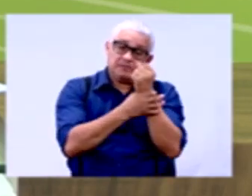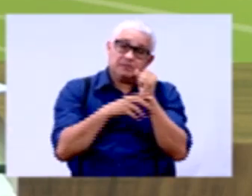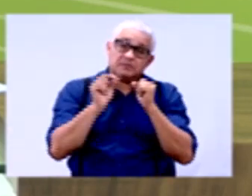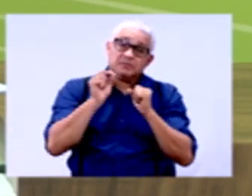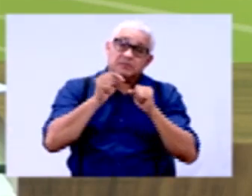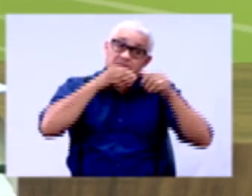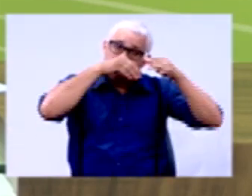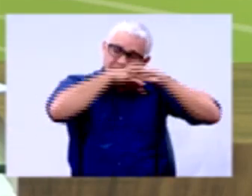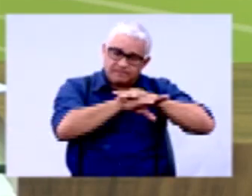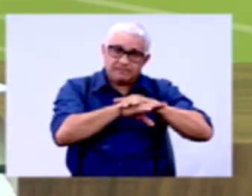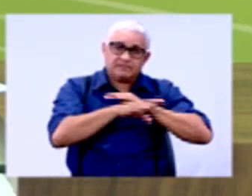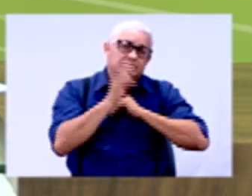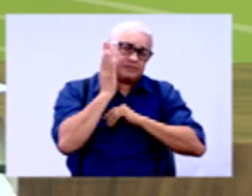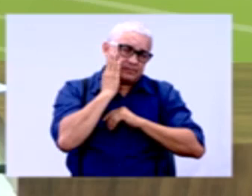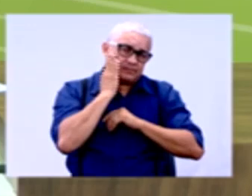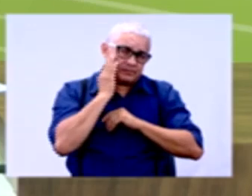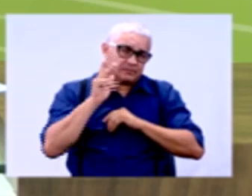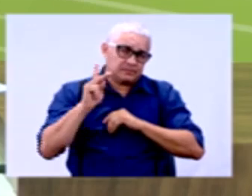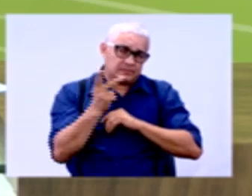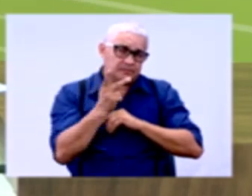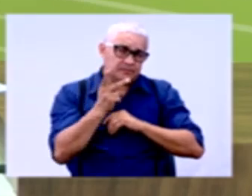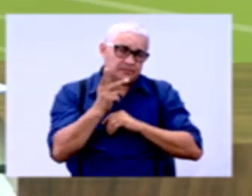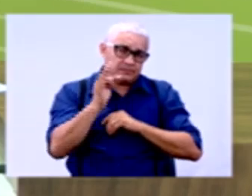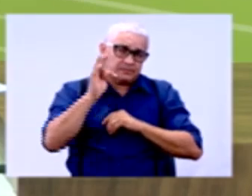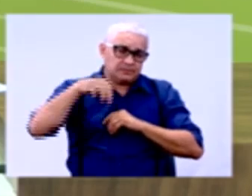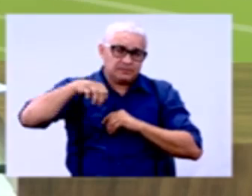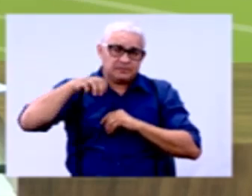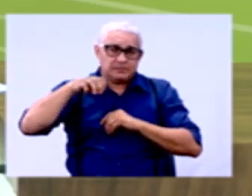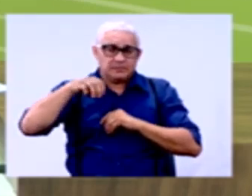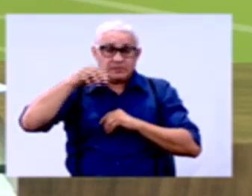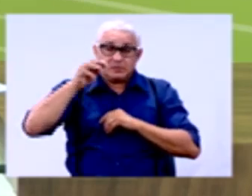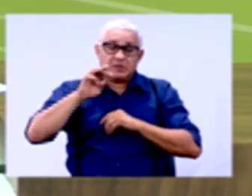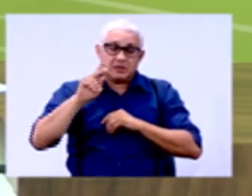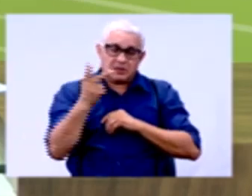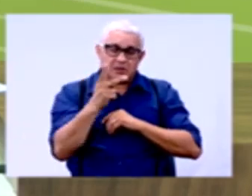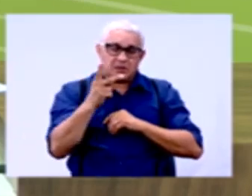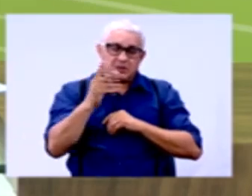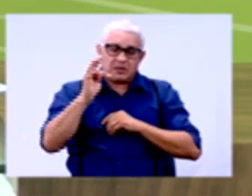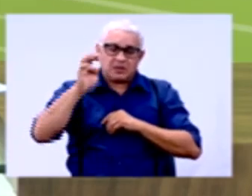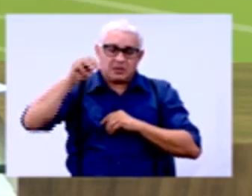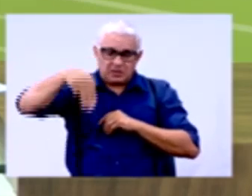vai ser armazenado. A gente sabe que o HTML5 ele se preocupa muito com isso daí.